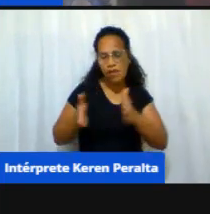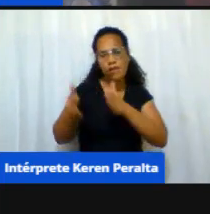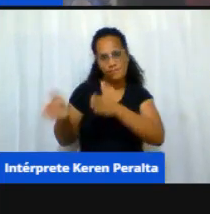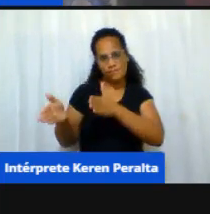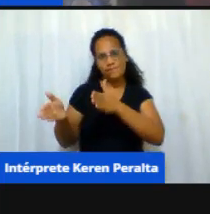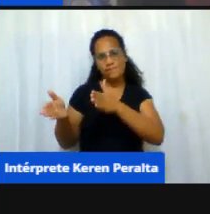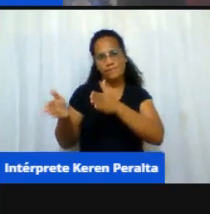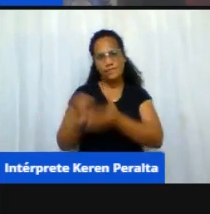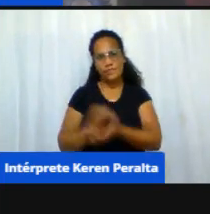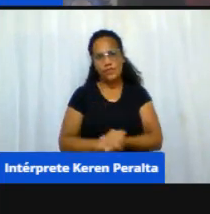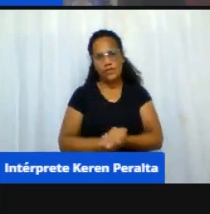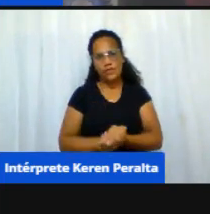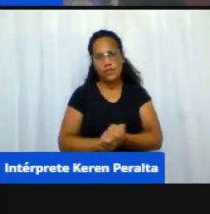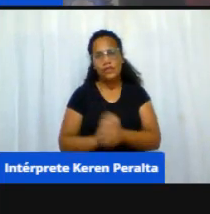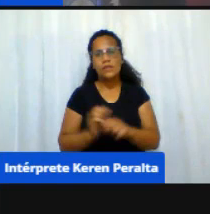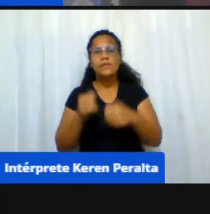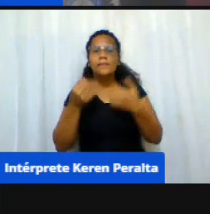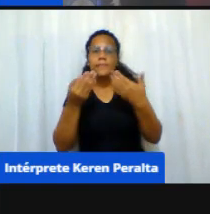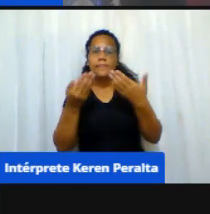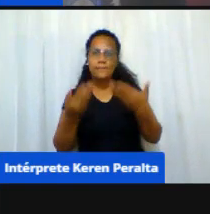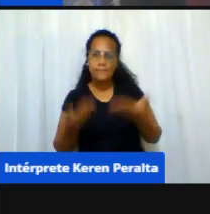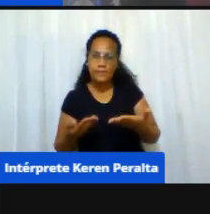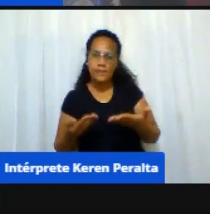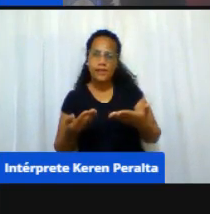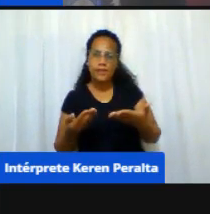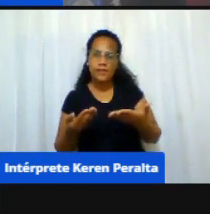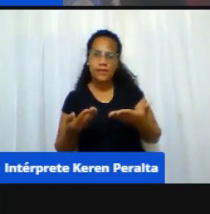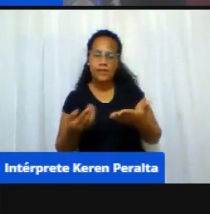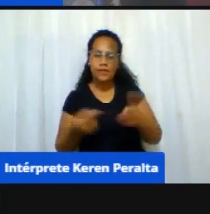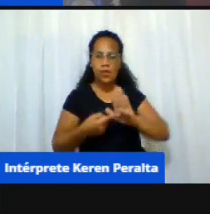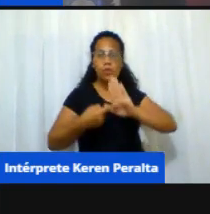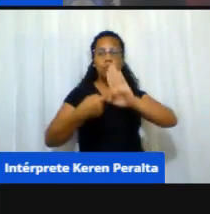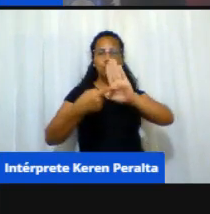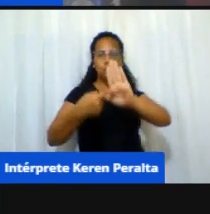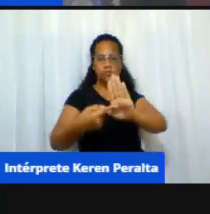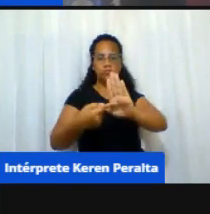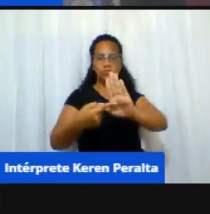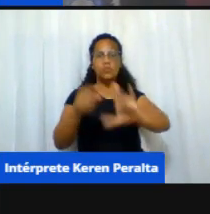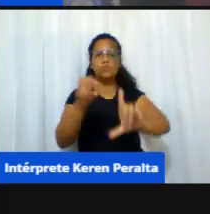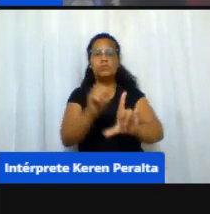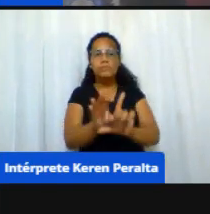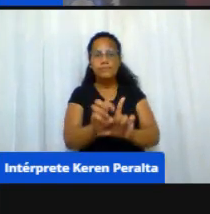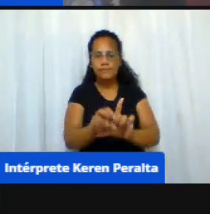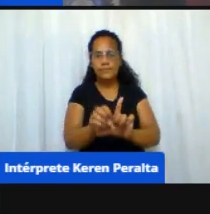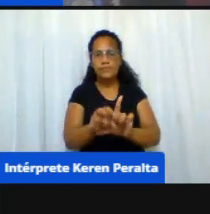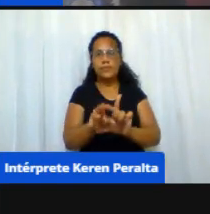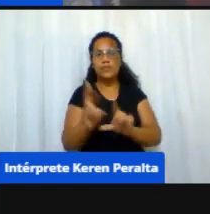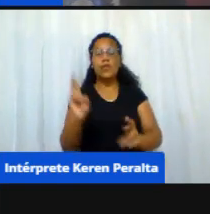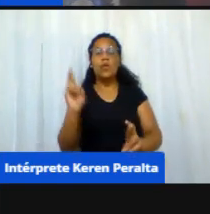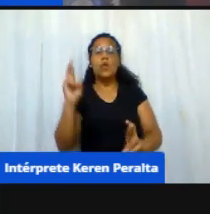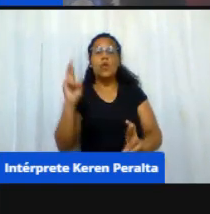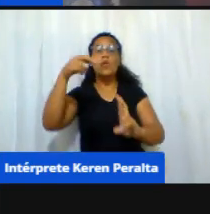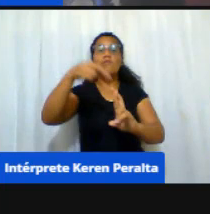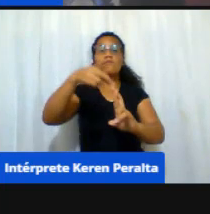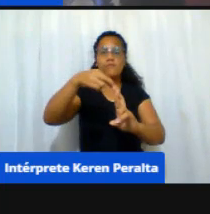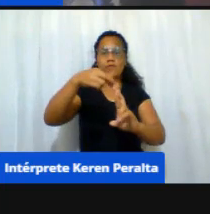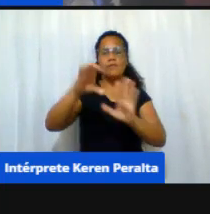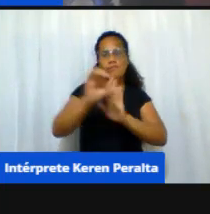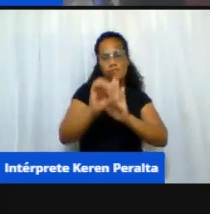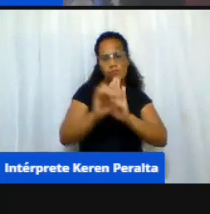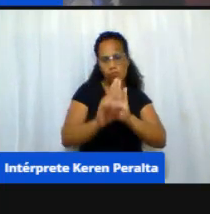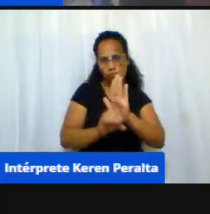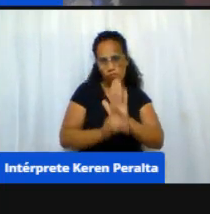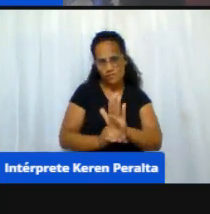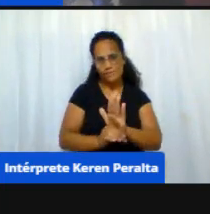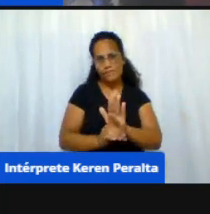uma indicação simultânea de referencial curricular, que não anula nem sobrepuja ao mais amplo